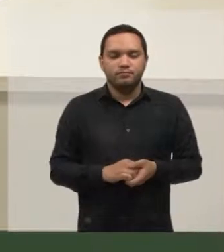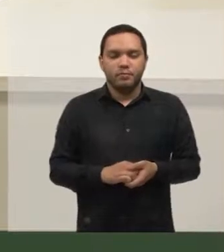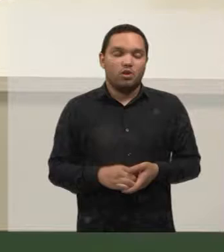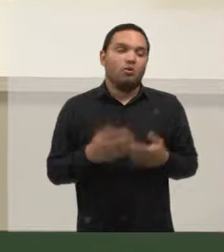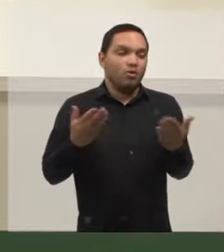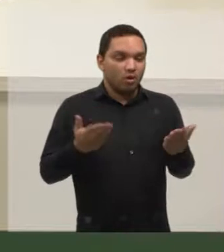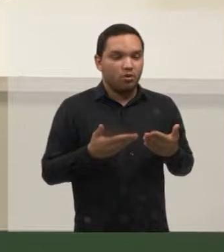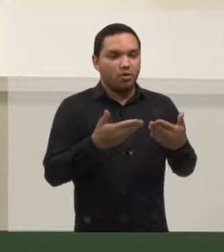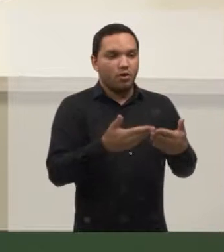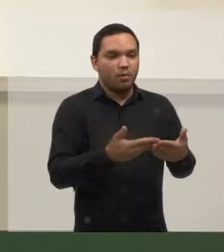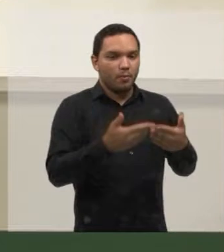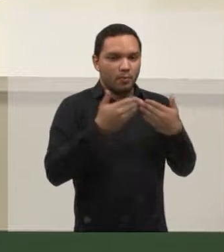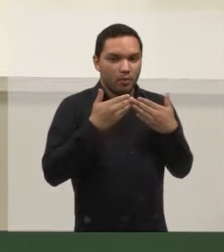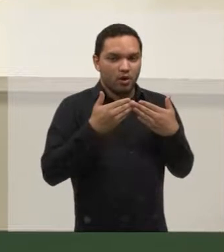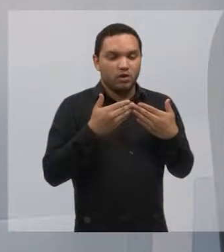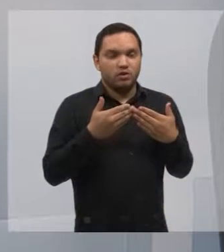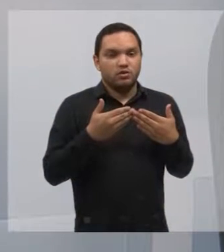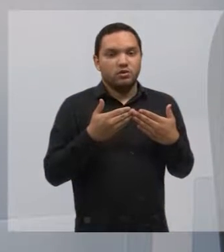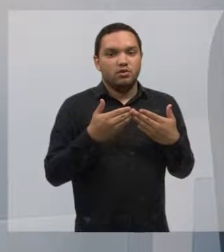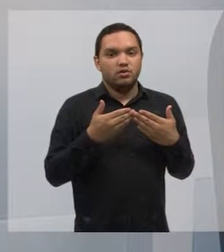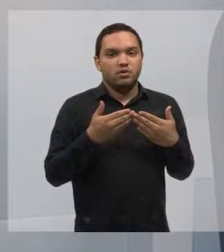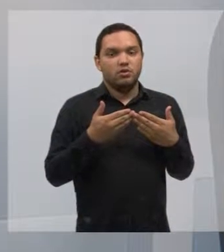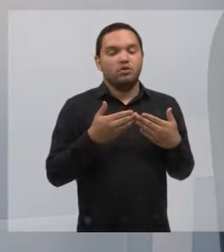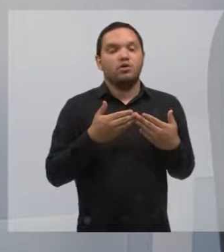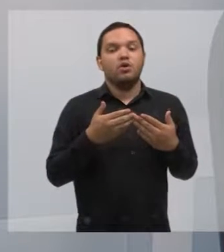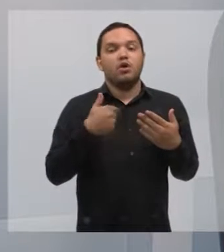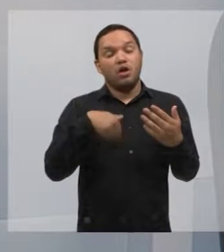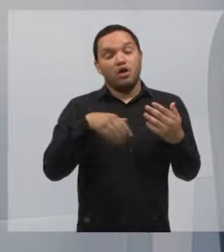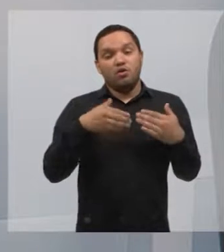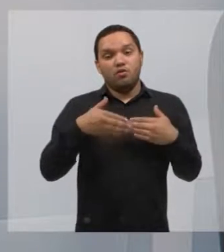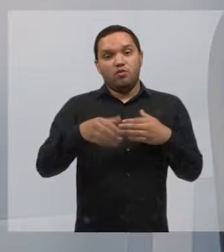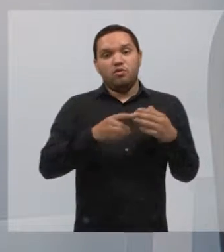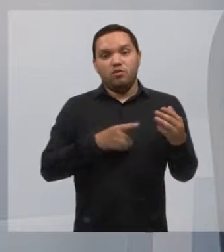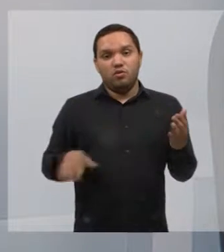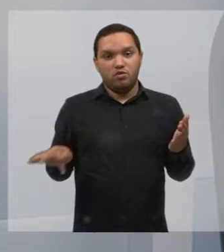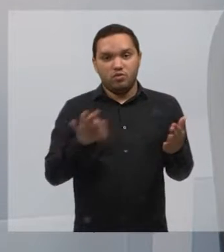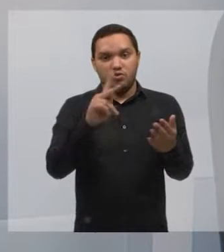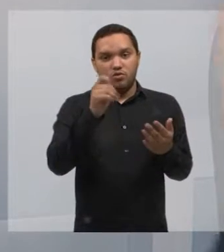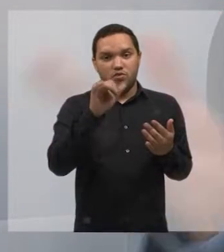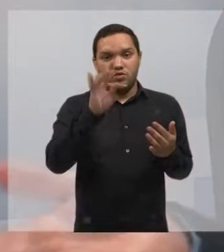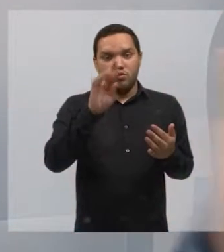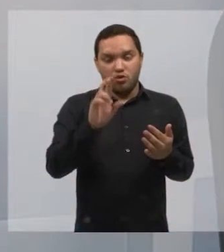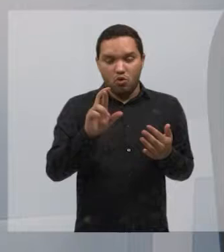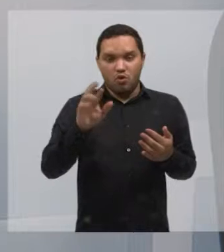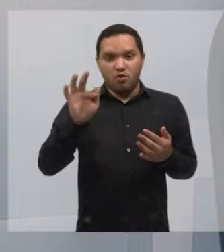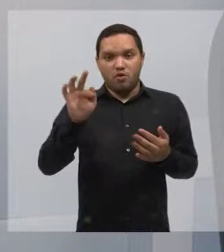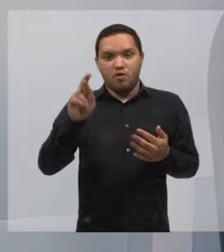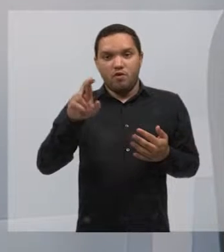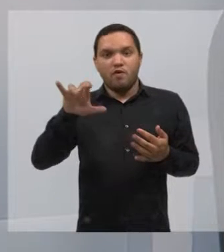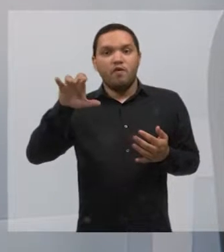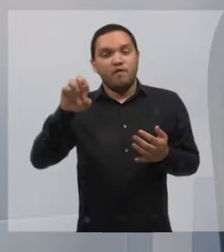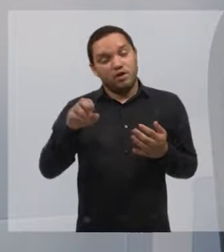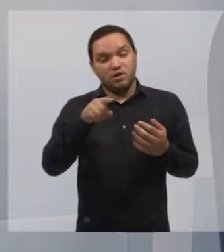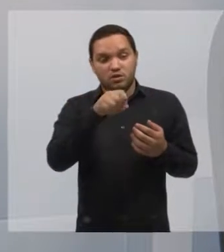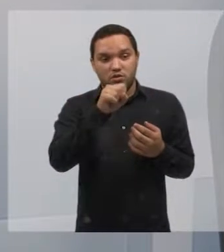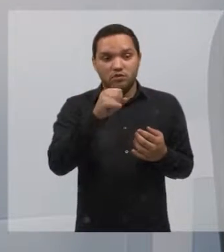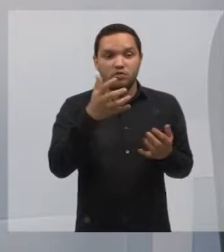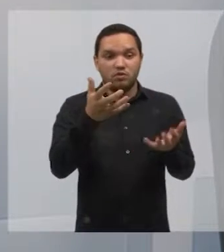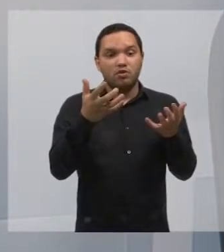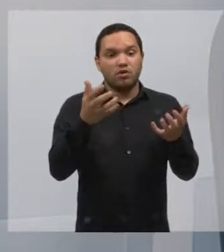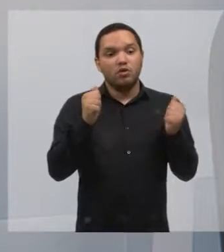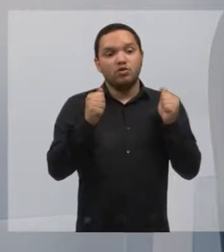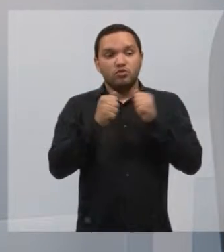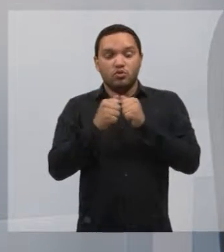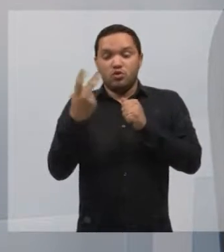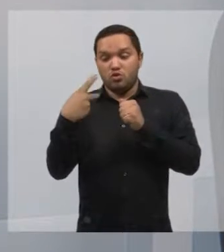e nesses próximos dias eu estarei com o deputado federal Heitor Freire. Se você quiser, estará junto comigo também. A gente vai tomar